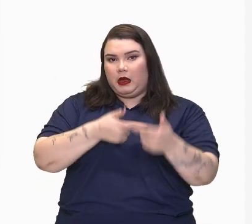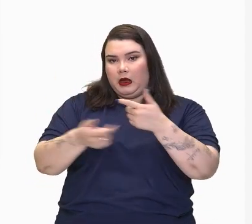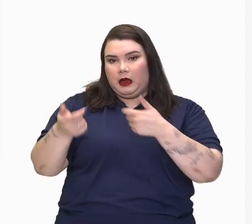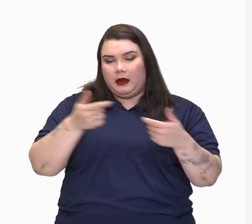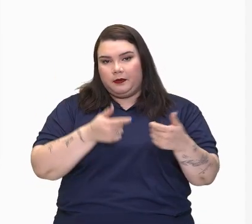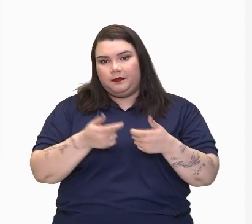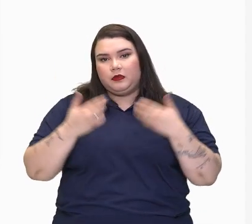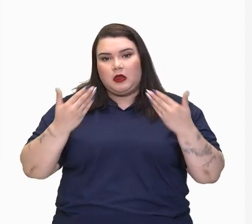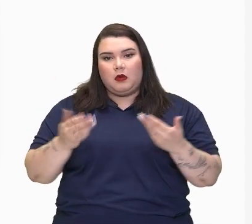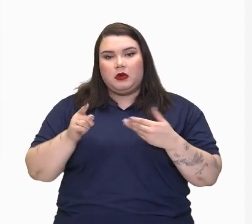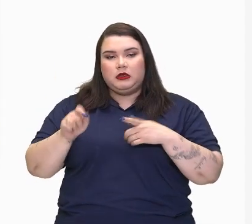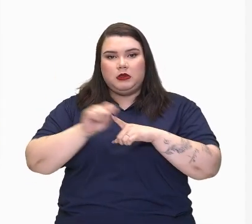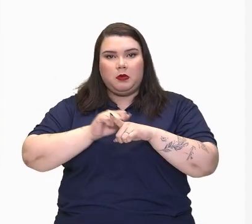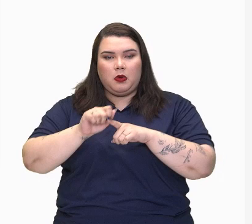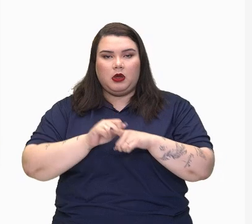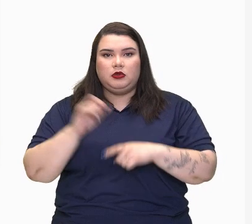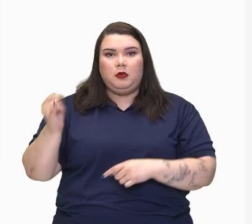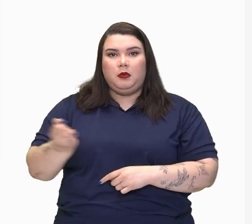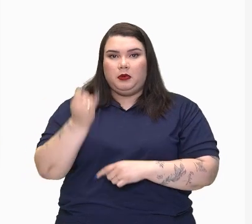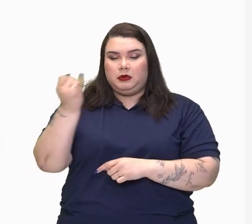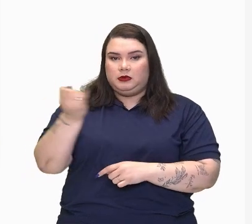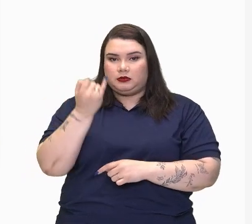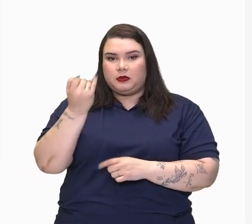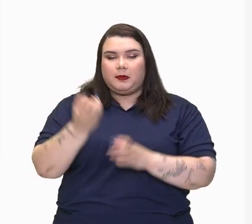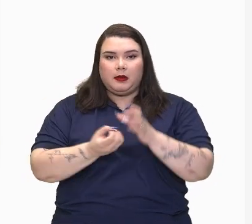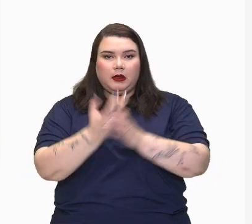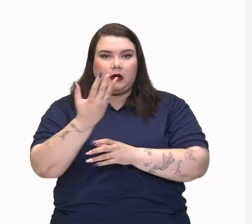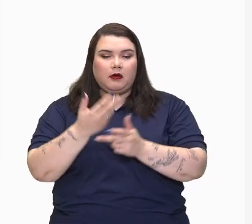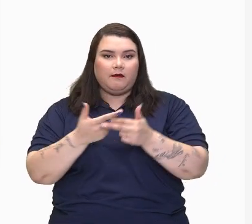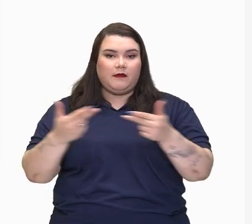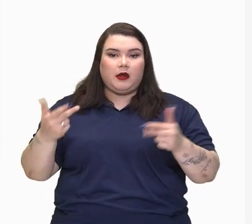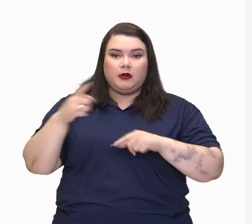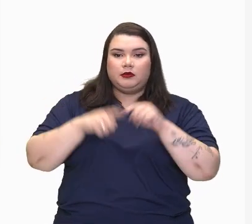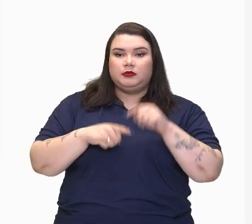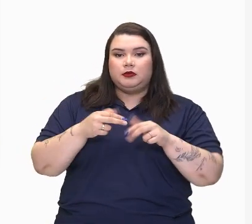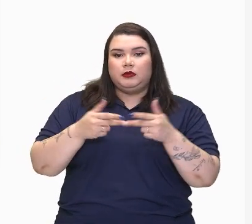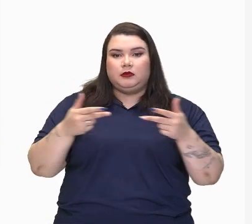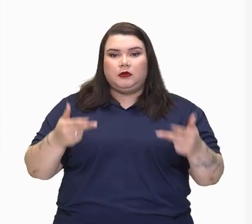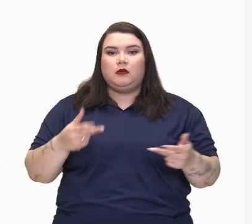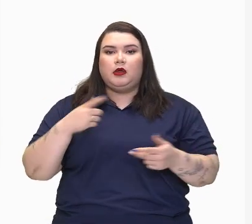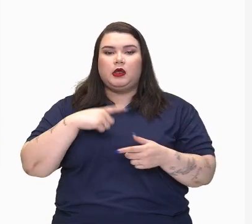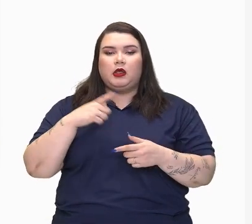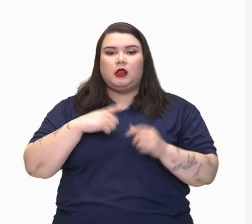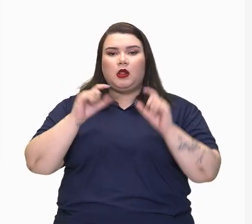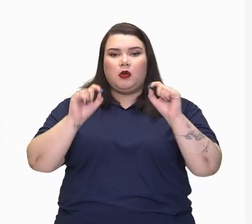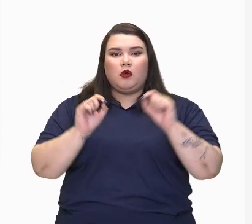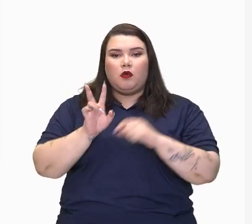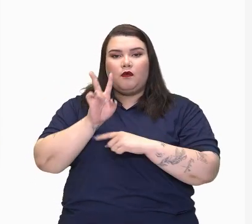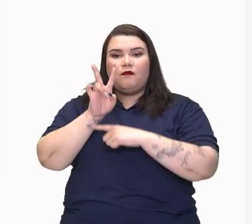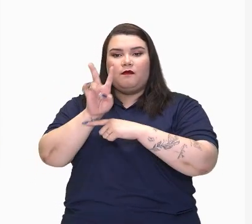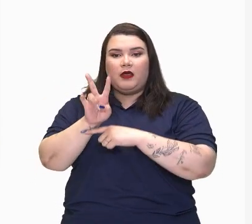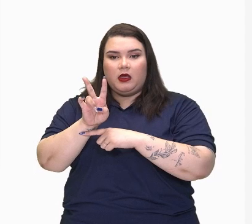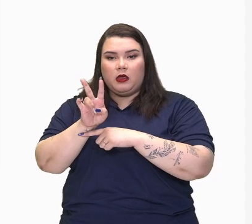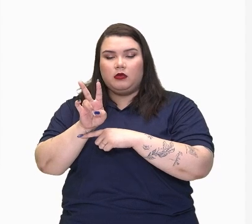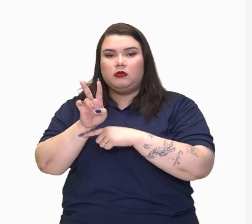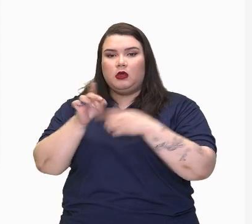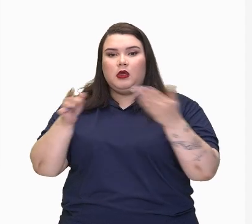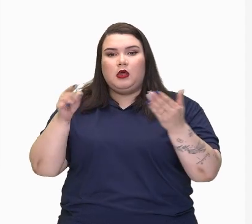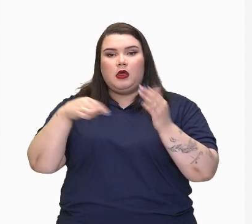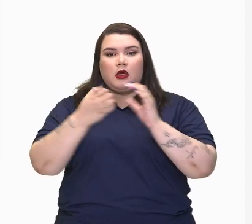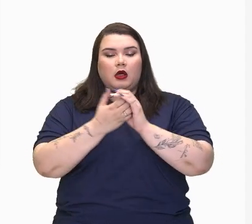a borracha era muito importante nesse sentido, e nós temos um V ali, né, no que eles estão segurando. São